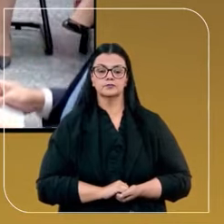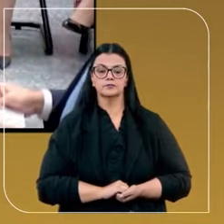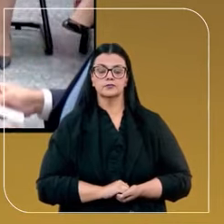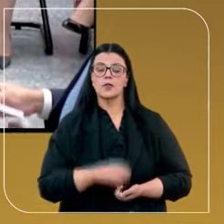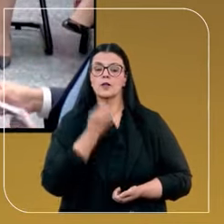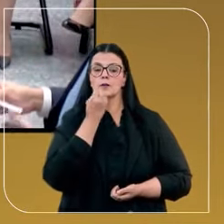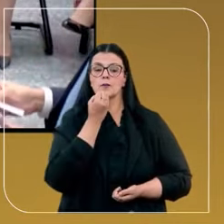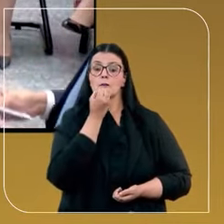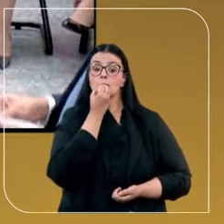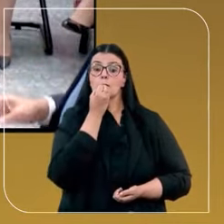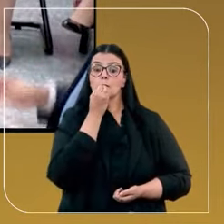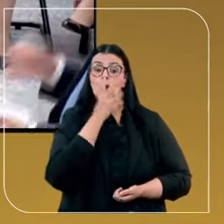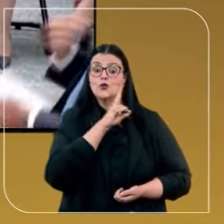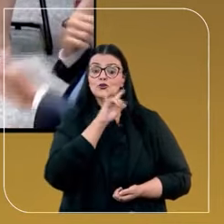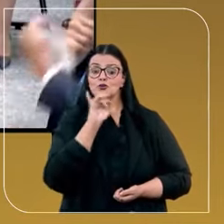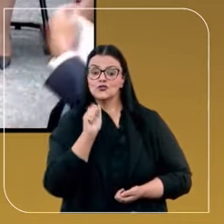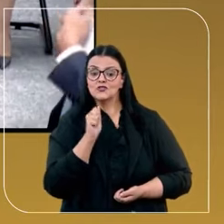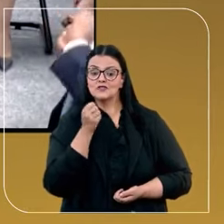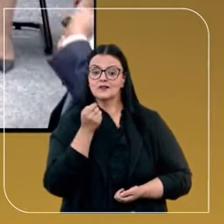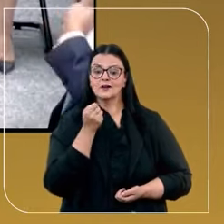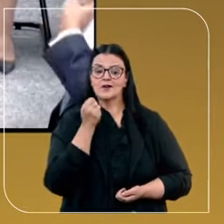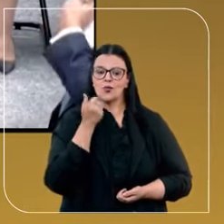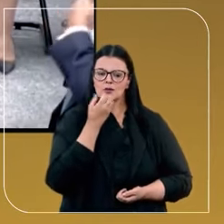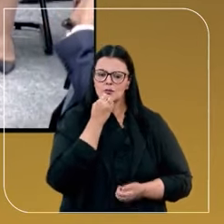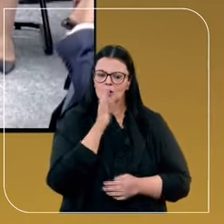Boa tarde. Bom dia aí.